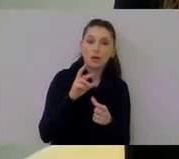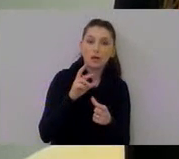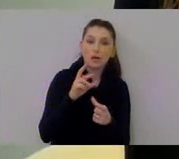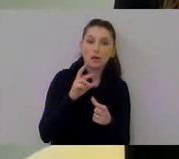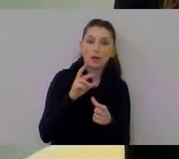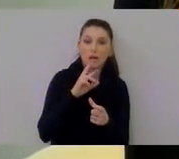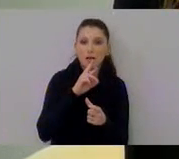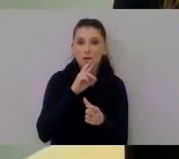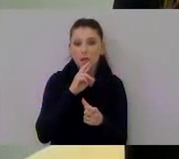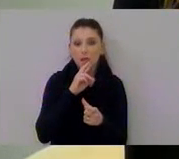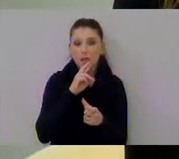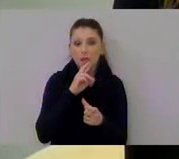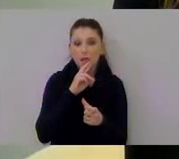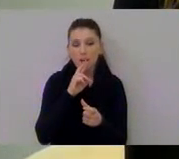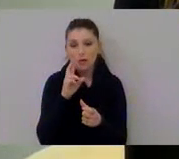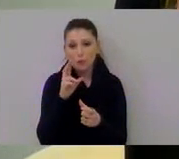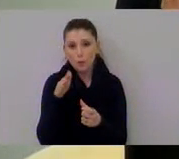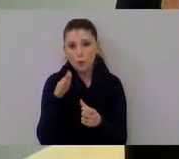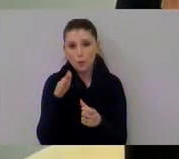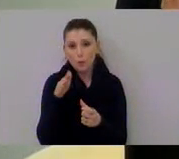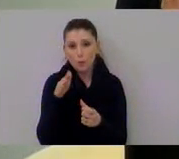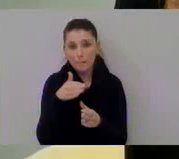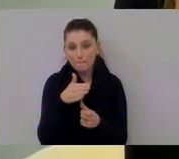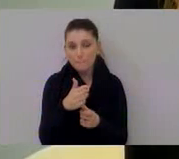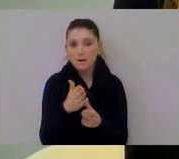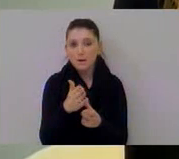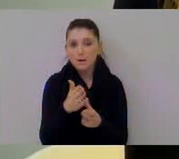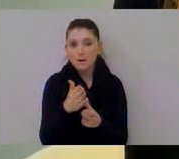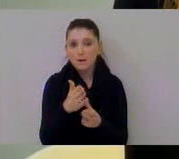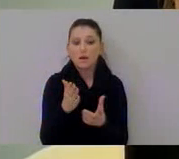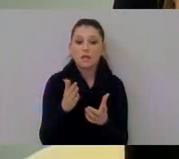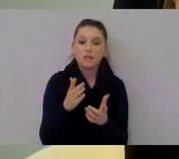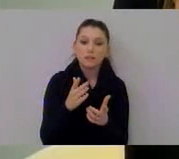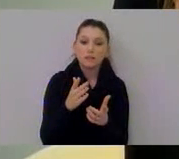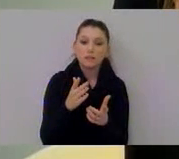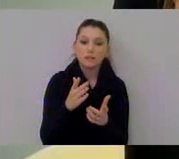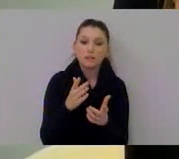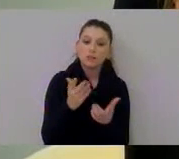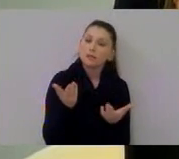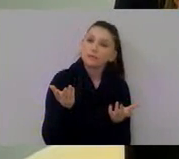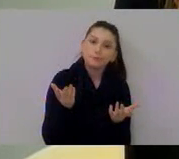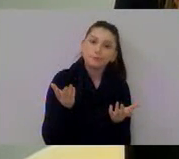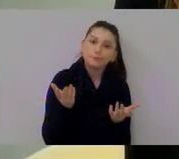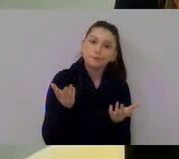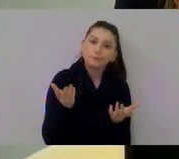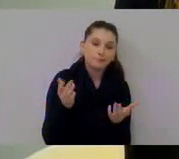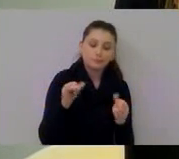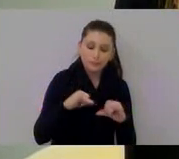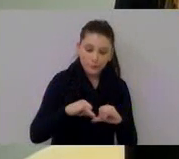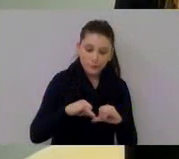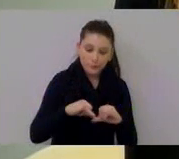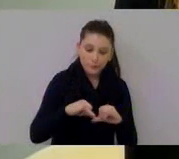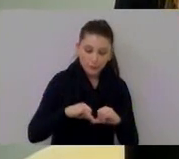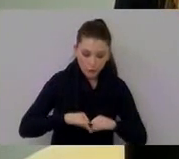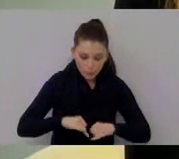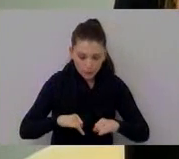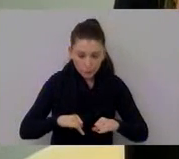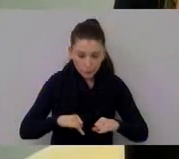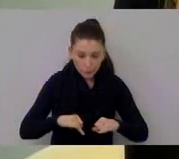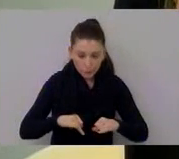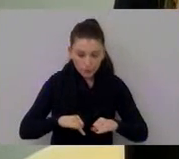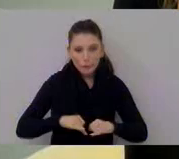os nossos moradores da grande Rio Mãe sofrem com esses